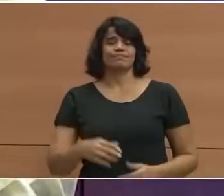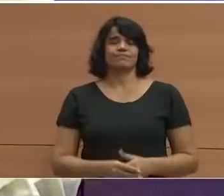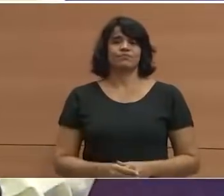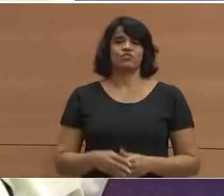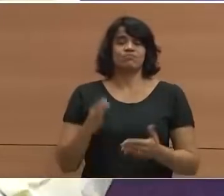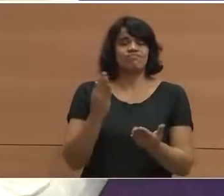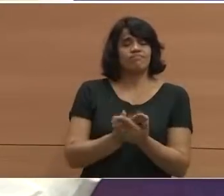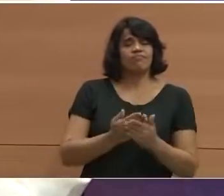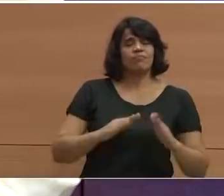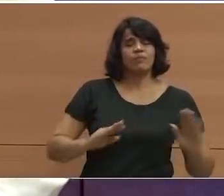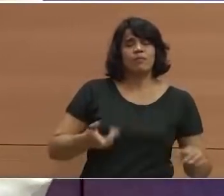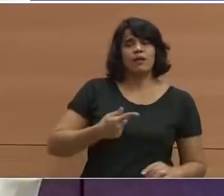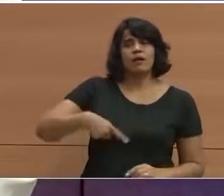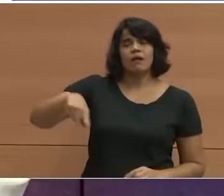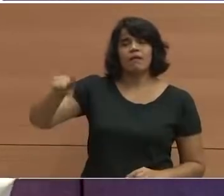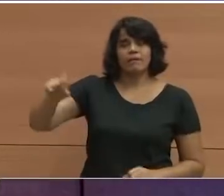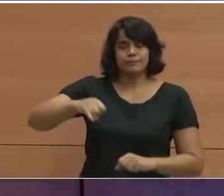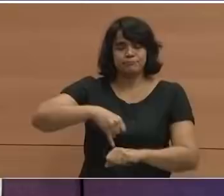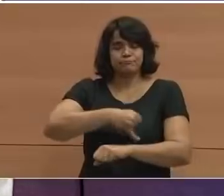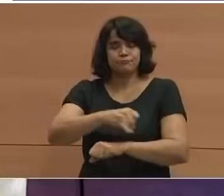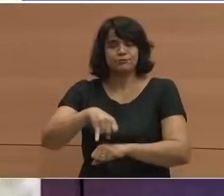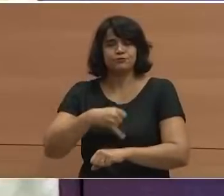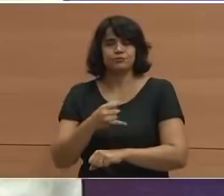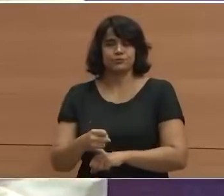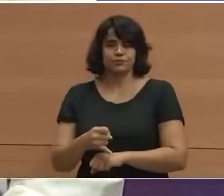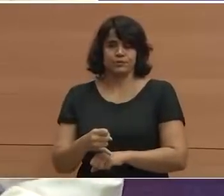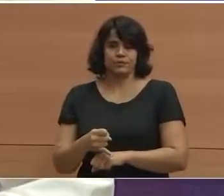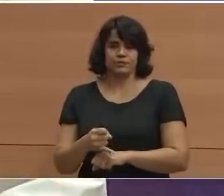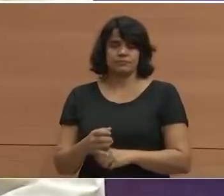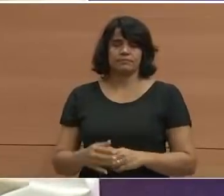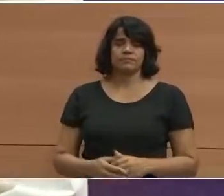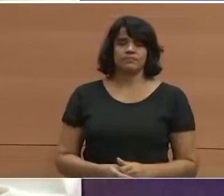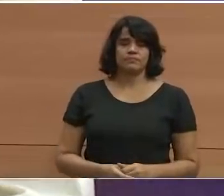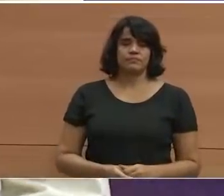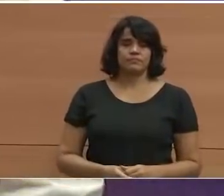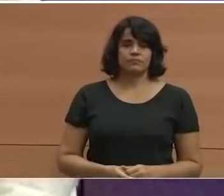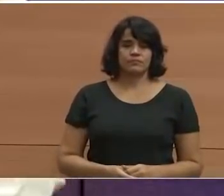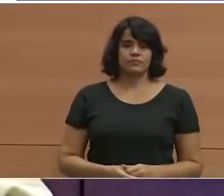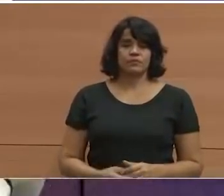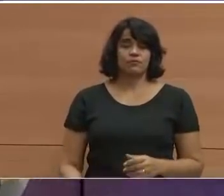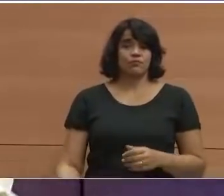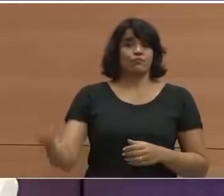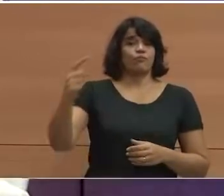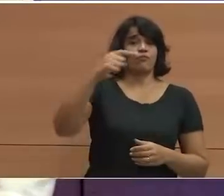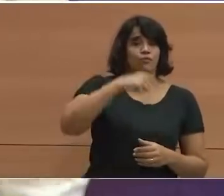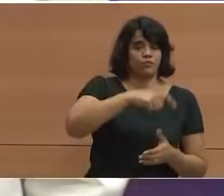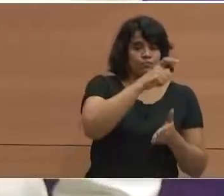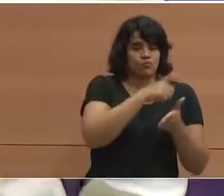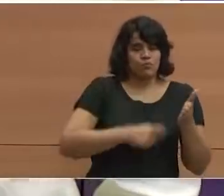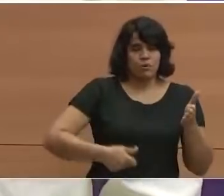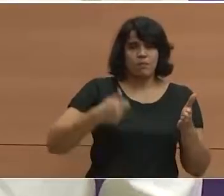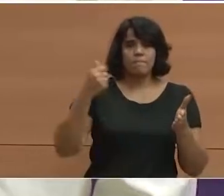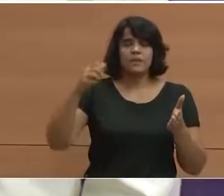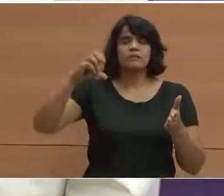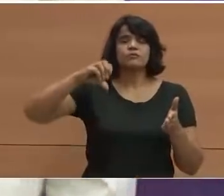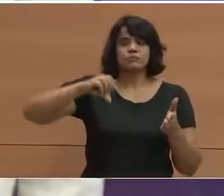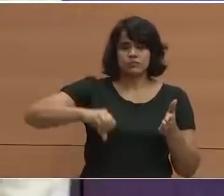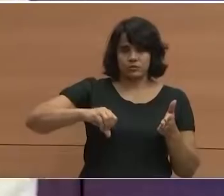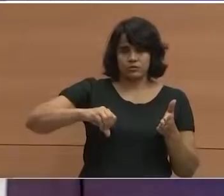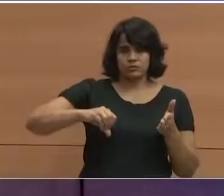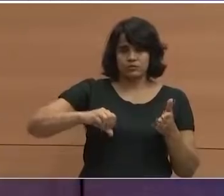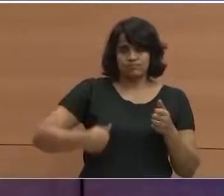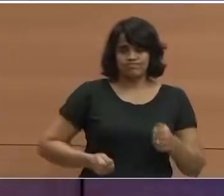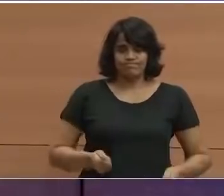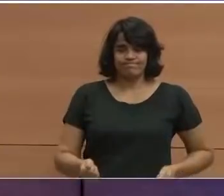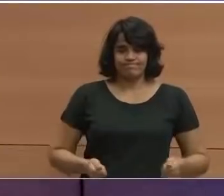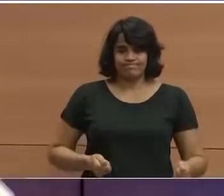isso? Ele tinha esse encargo. Então eu só queria, aí voltando lá para o capítulo 19 de Atos, eu só queria dizer para vocês que